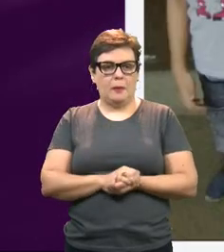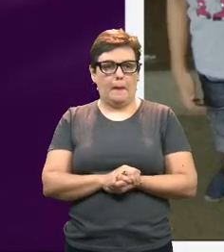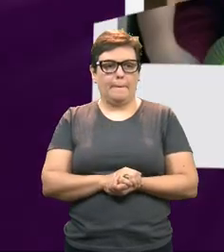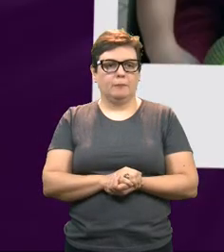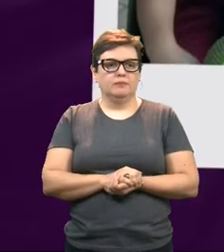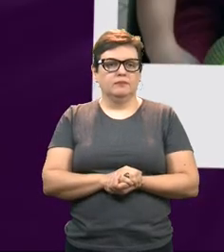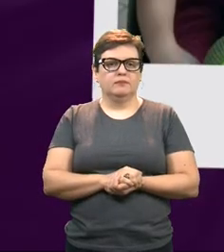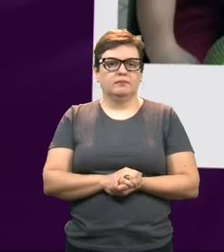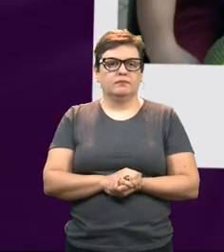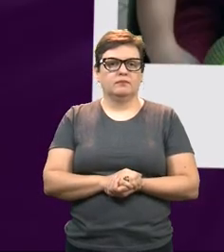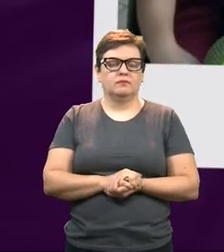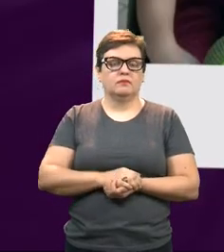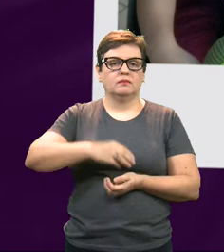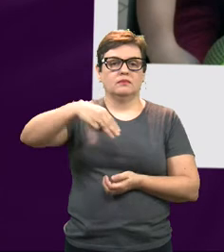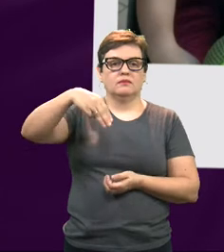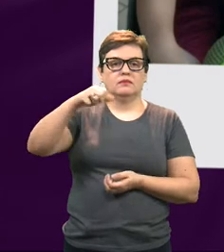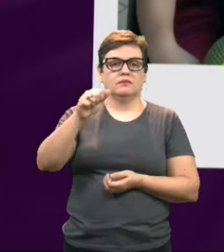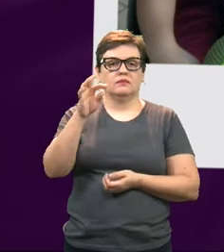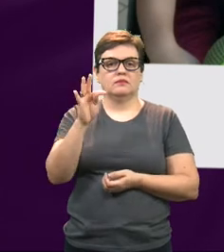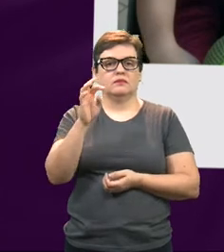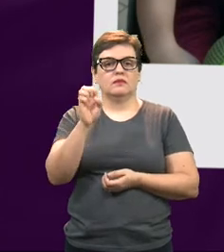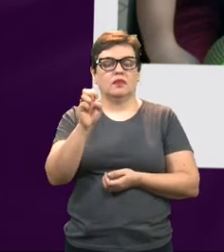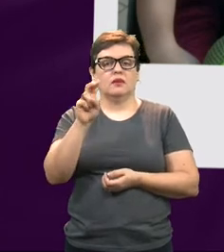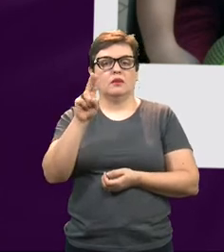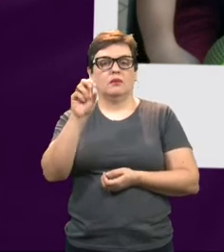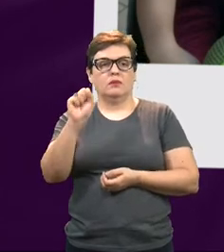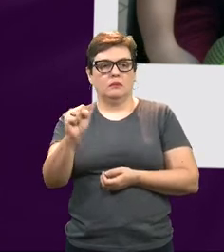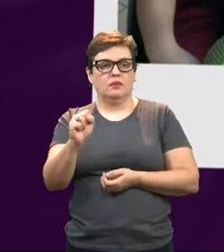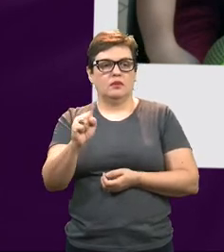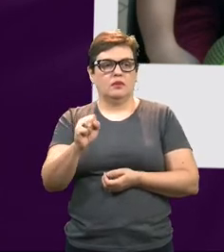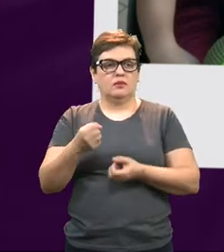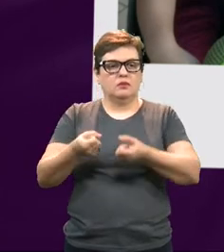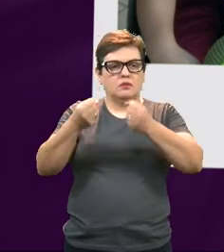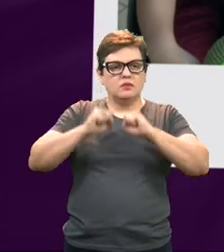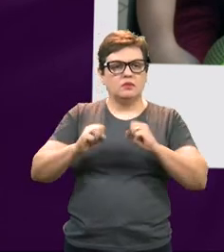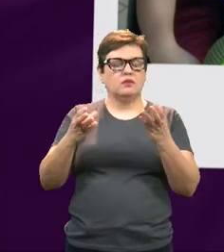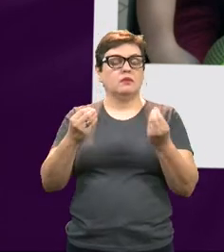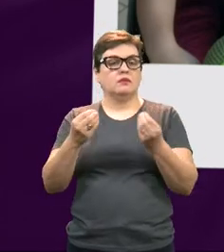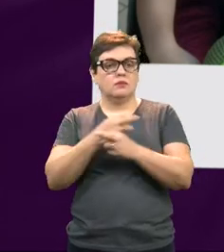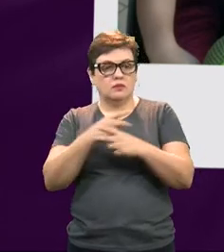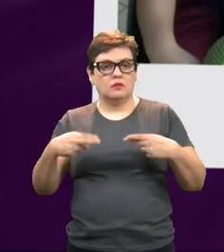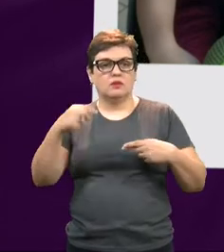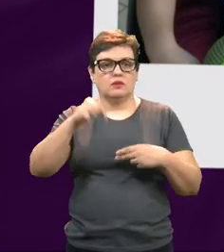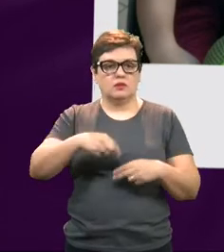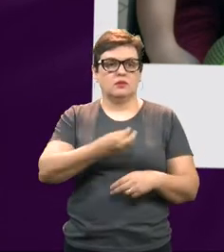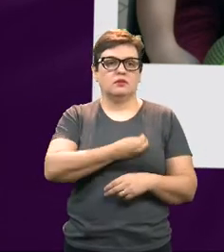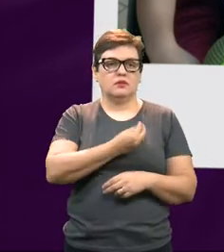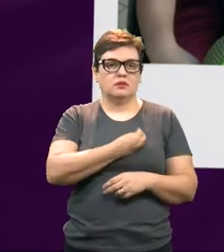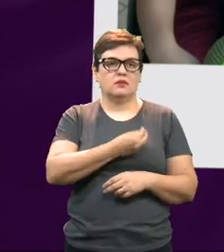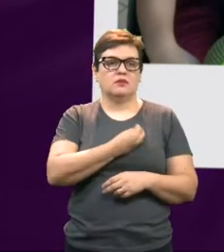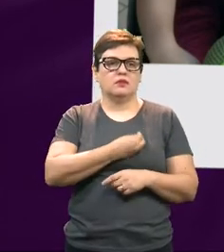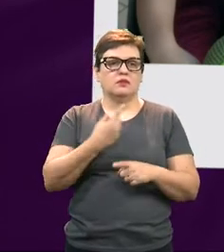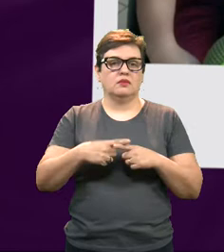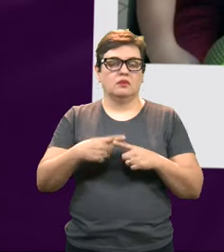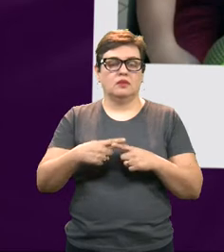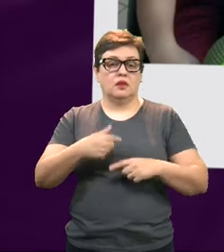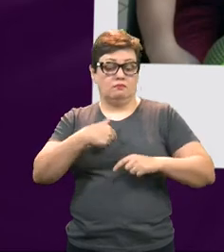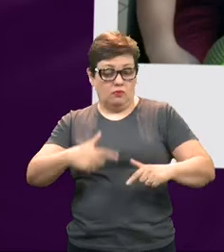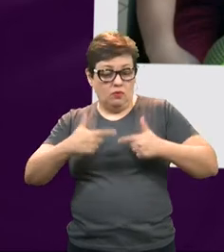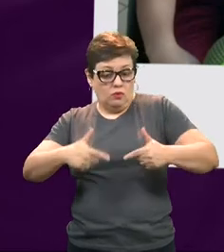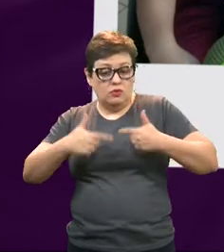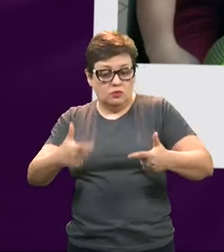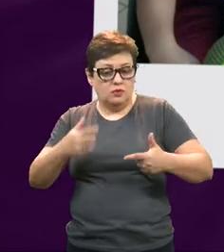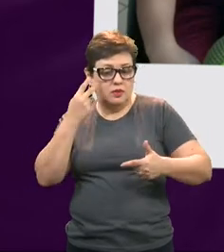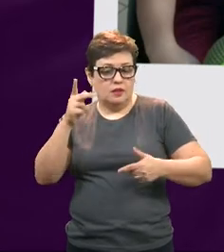E o Matheus, ele me proporcionou muita coisa nessa vida. Porque além de lutar por ele, eu pude